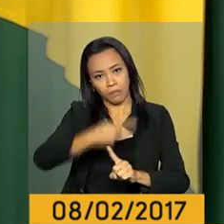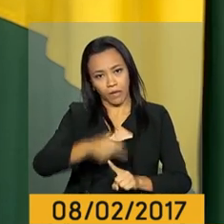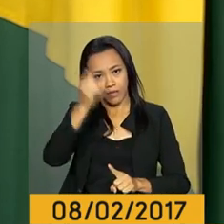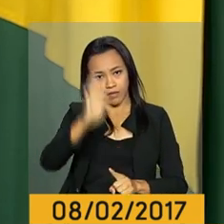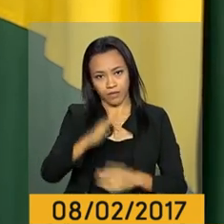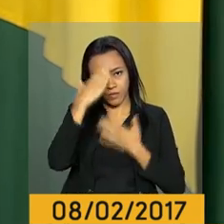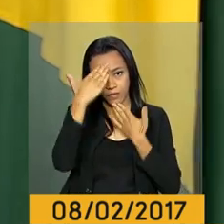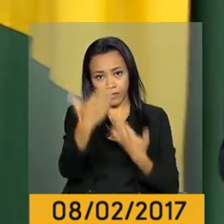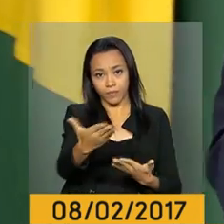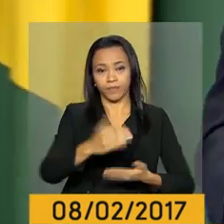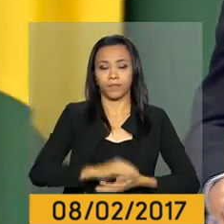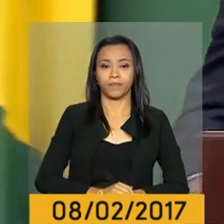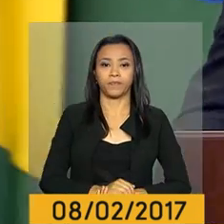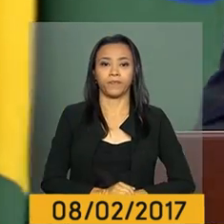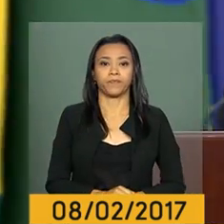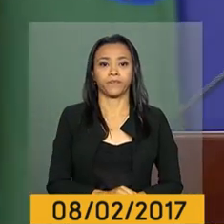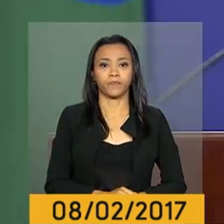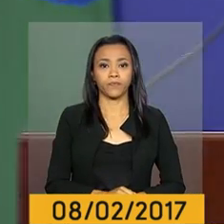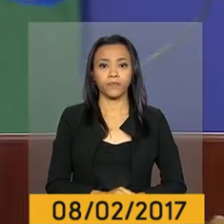muito